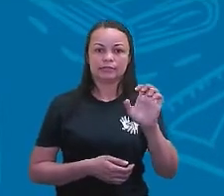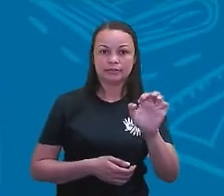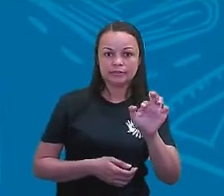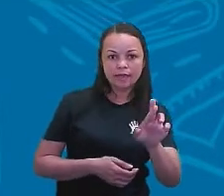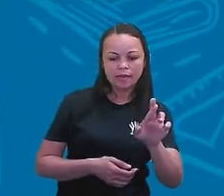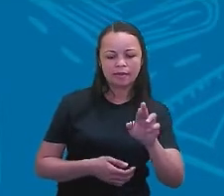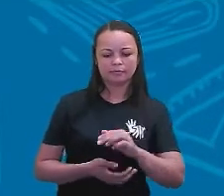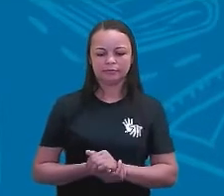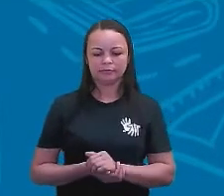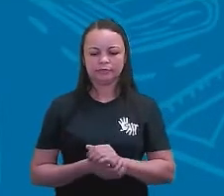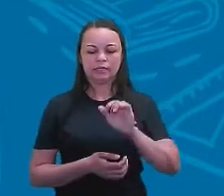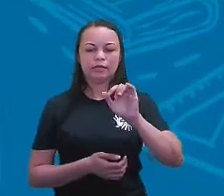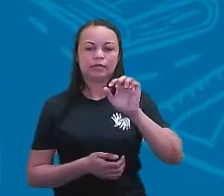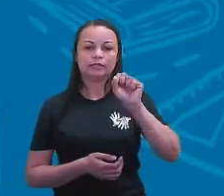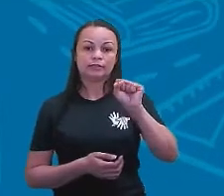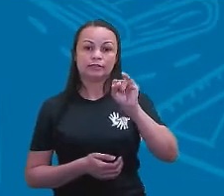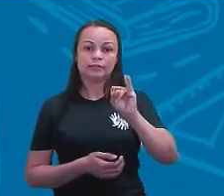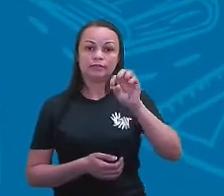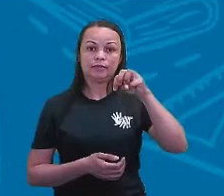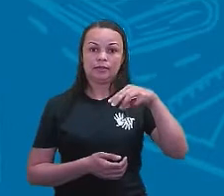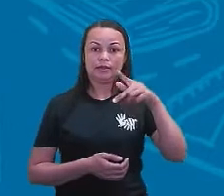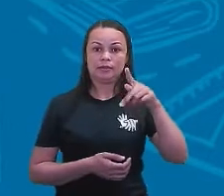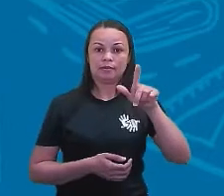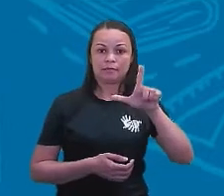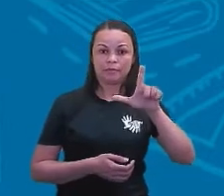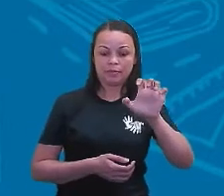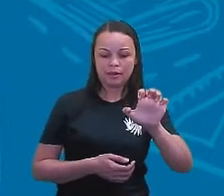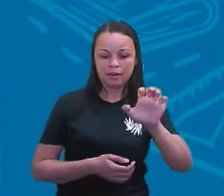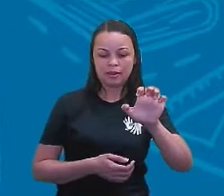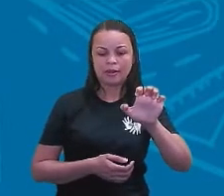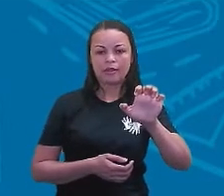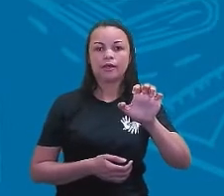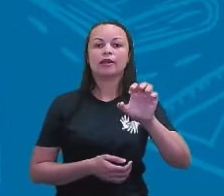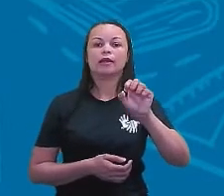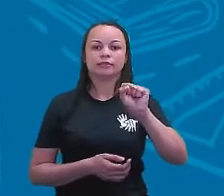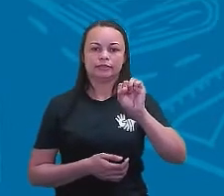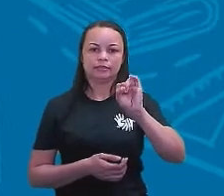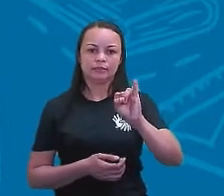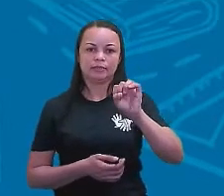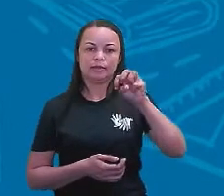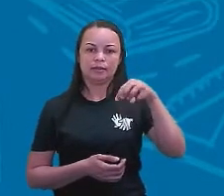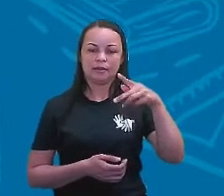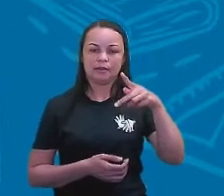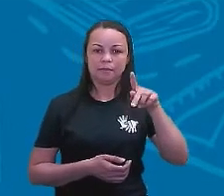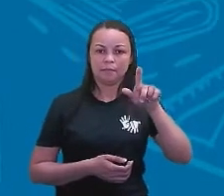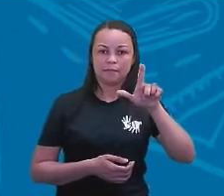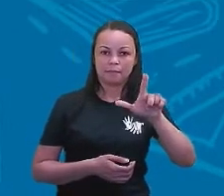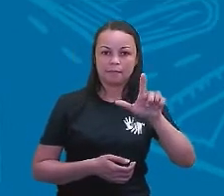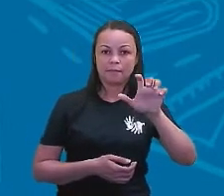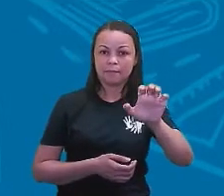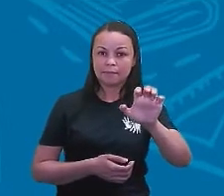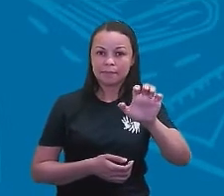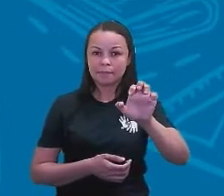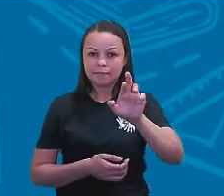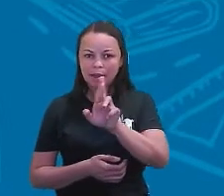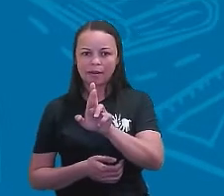Simple, simple, simple than. E aí a gente tem, gente, sempre esse R aí no final, exatamente para dizer que